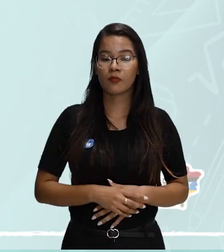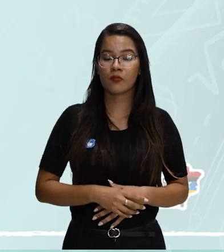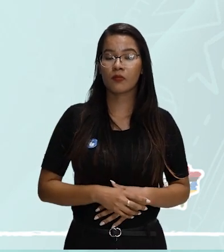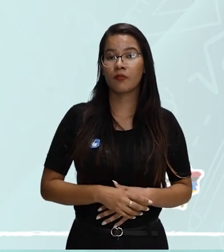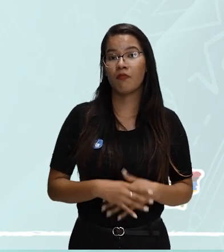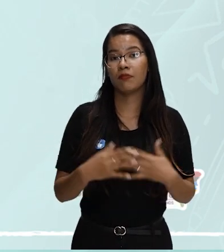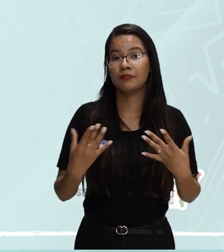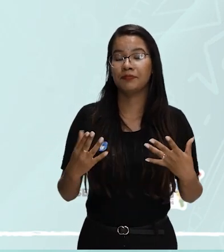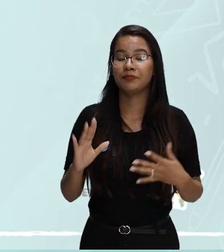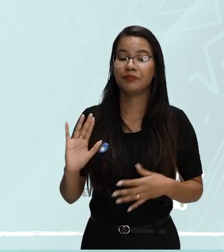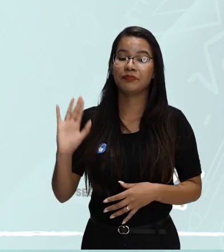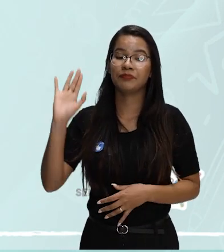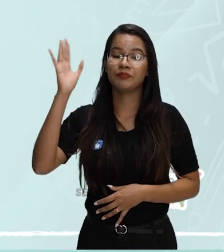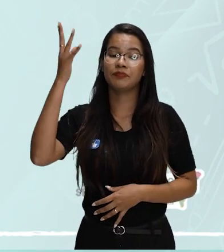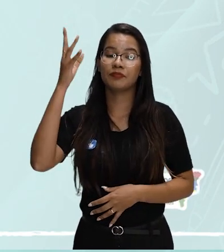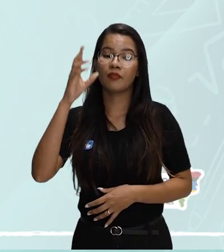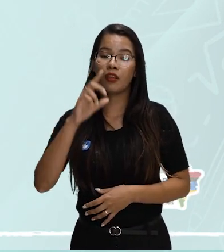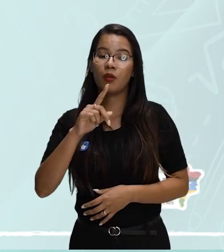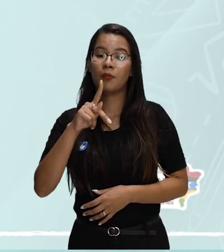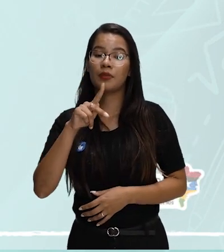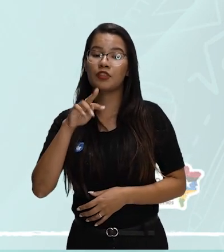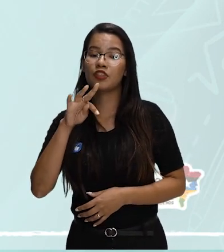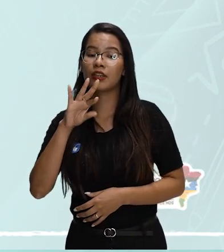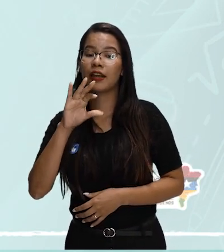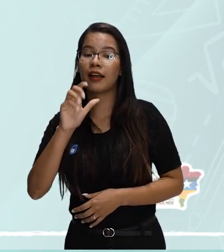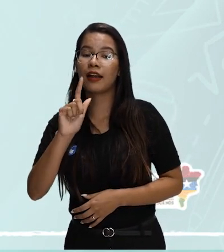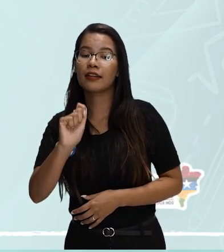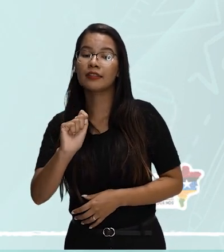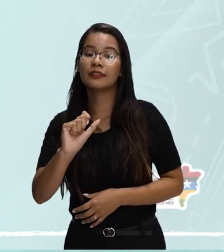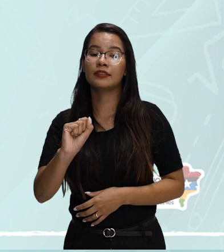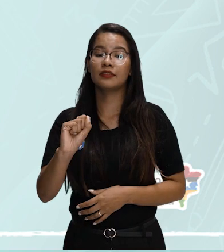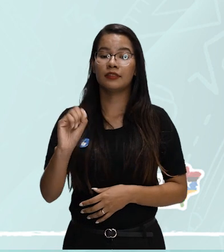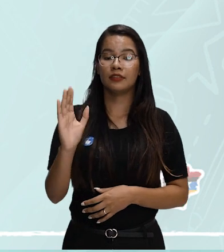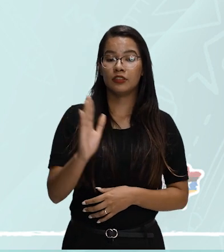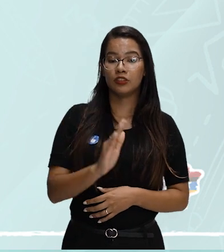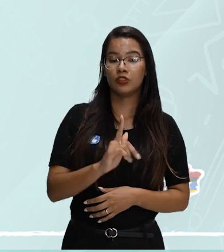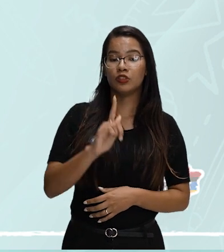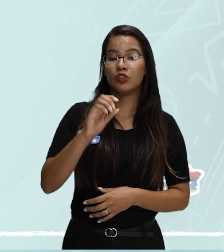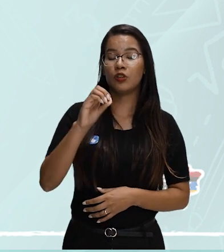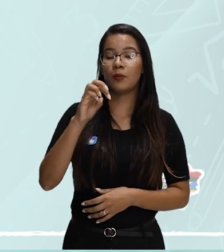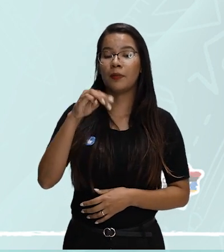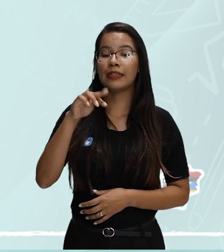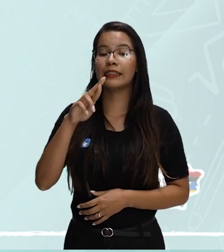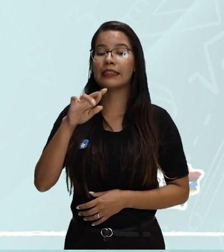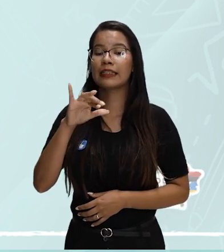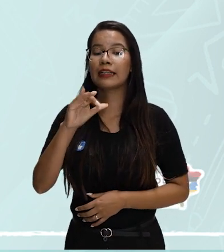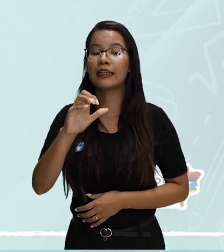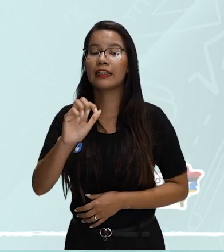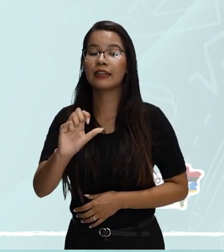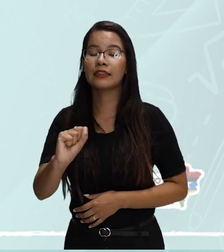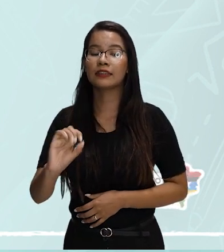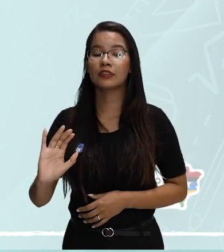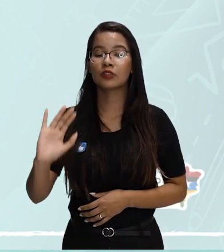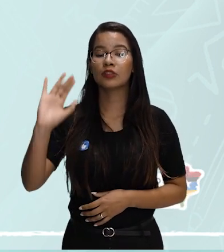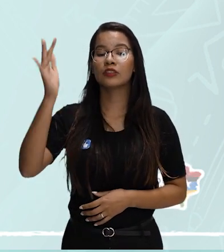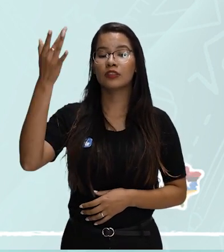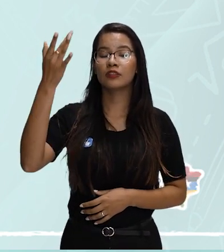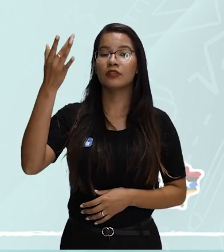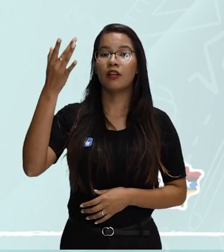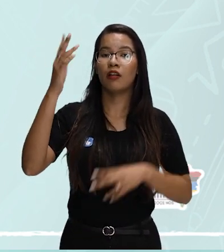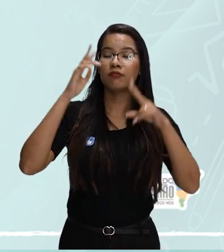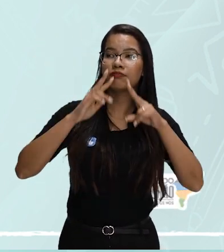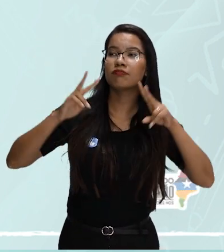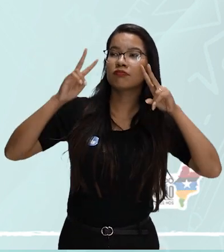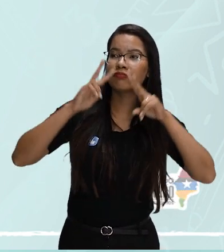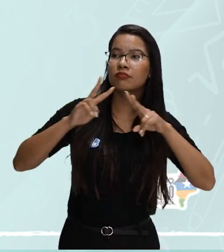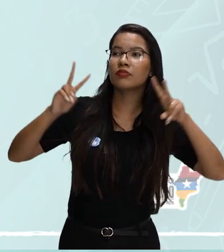Então, os fenômenos da óptica geométrica são eventos observáveis a olho nu, resultantes de interações da luz com a matéria.